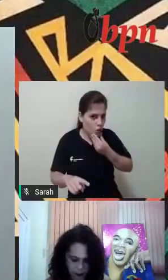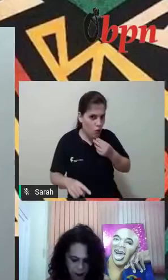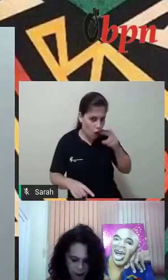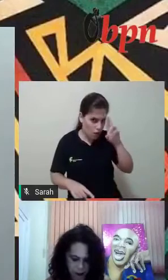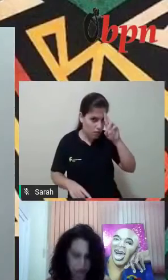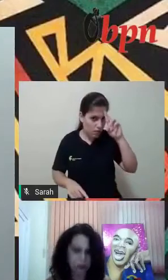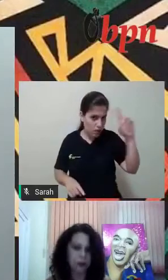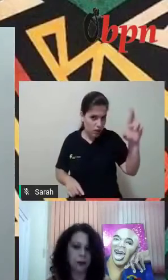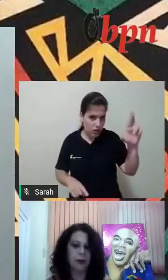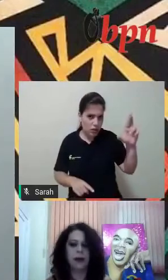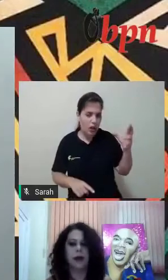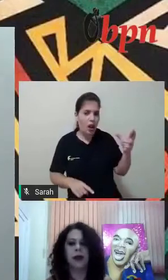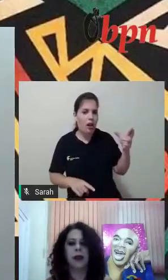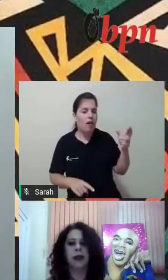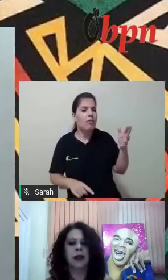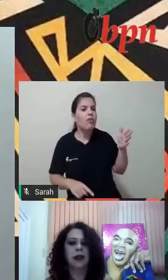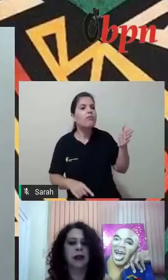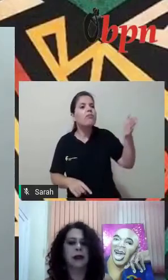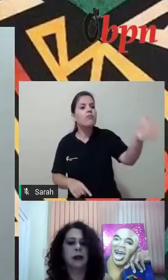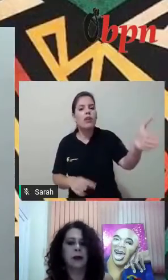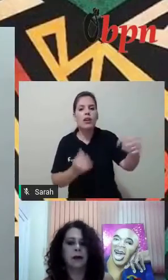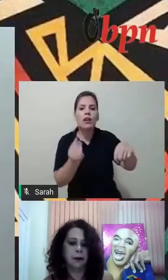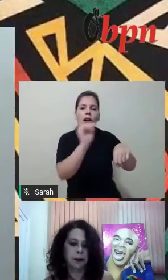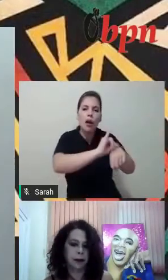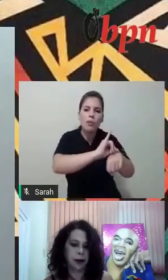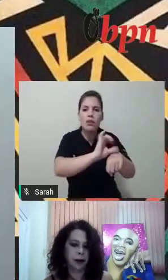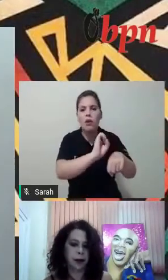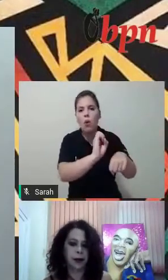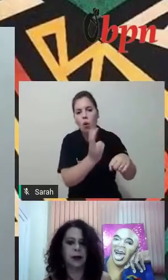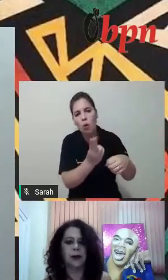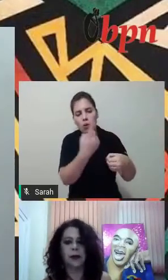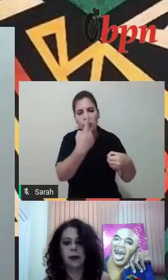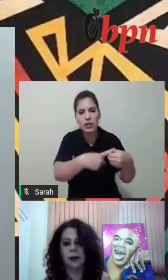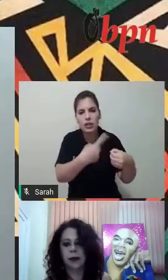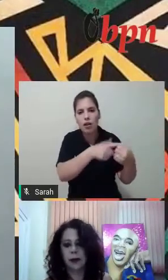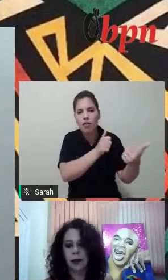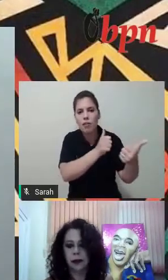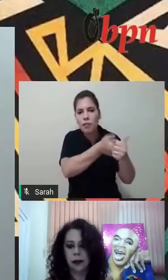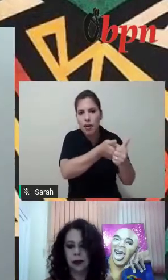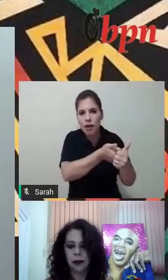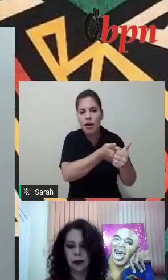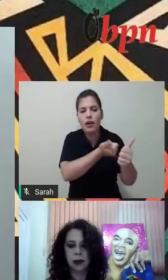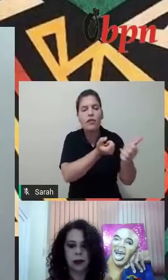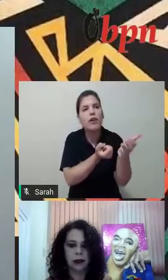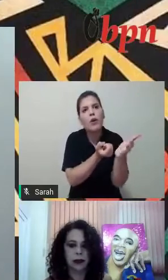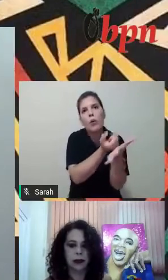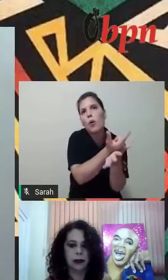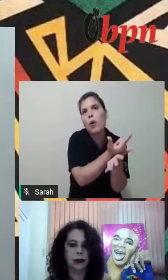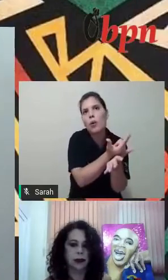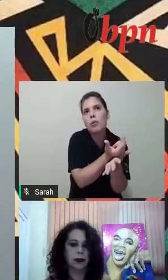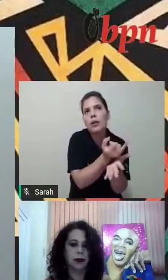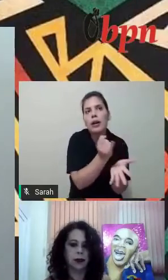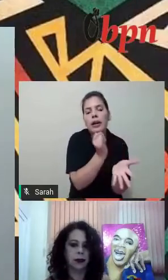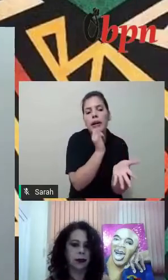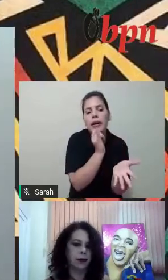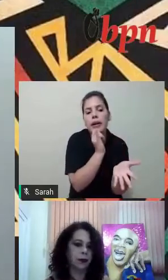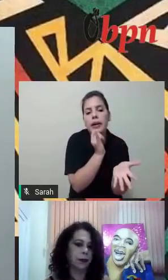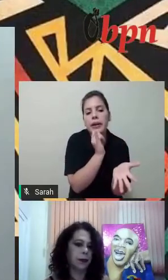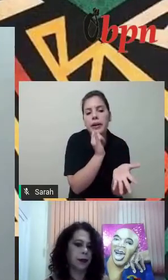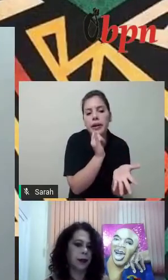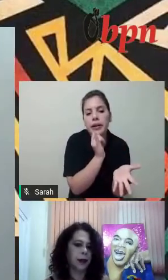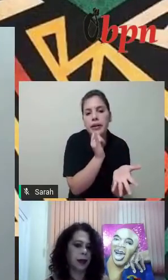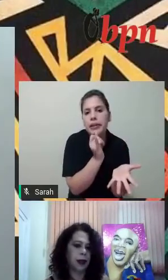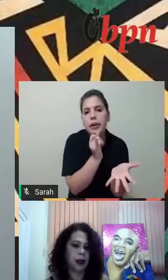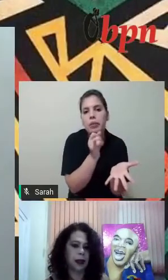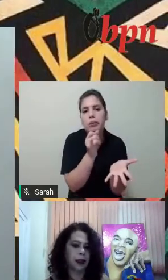ou ia até a capital comprar, por exemplo, uma nova leva de sujeitos para